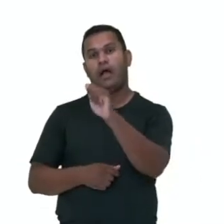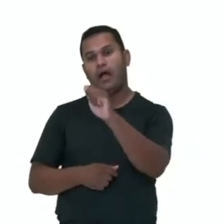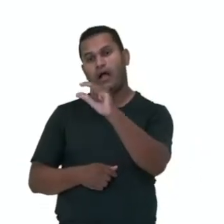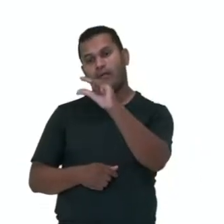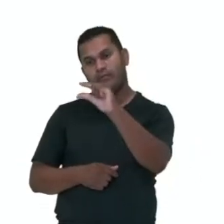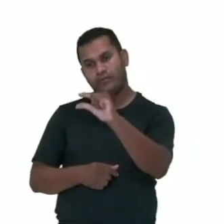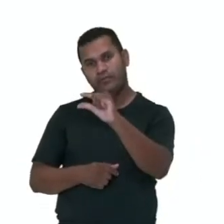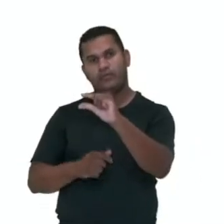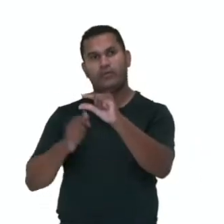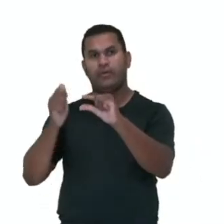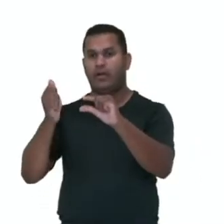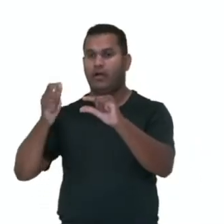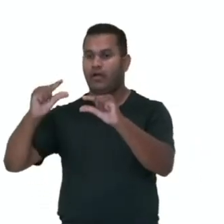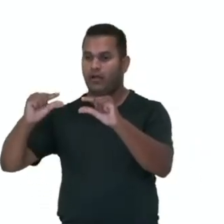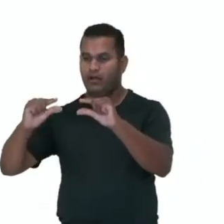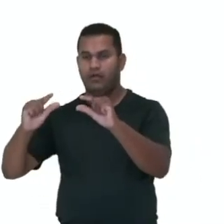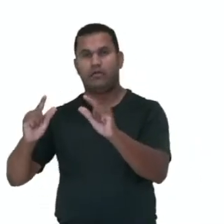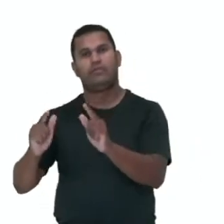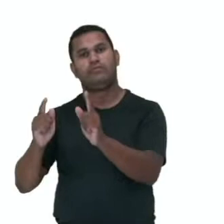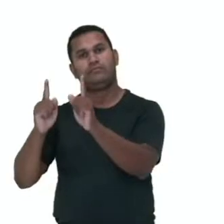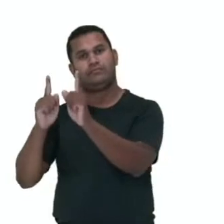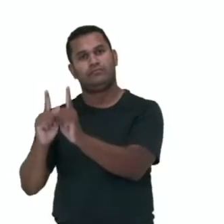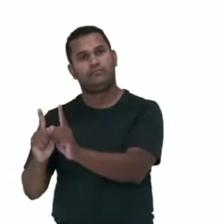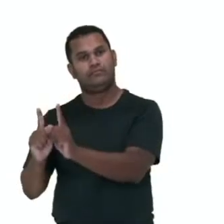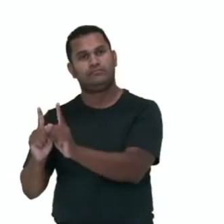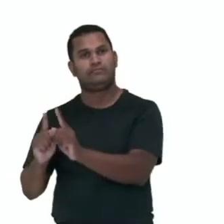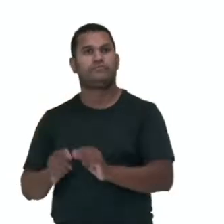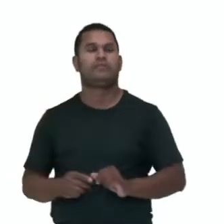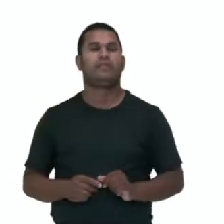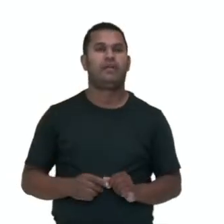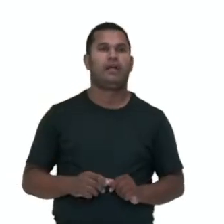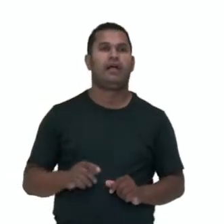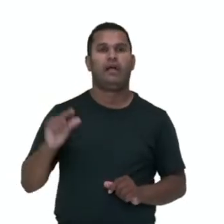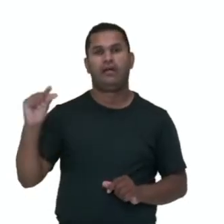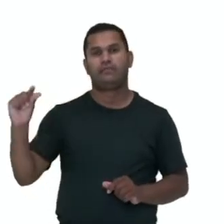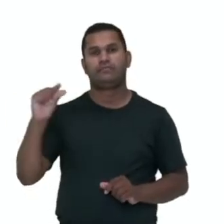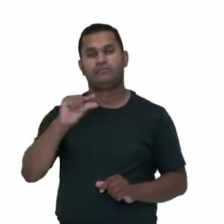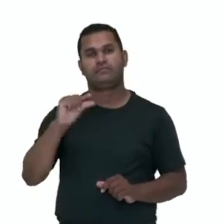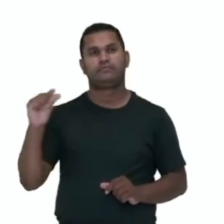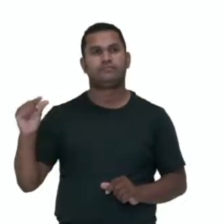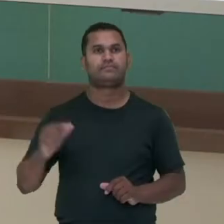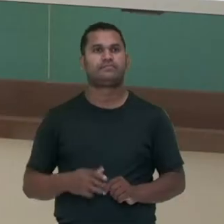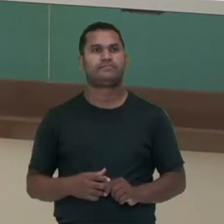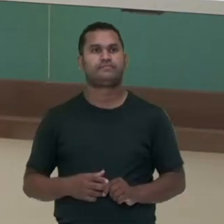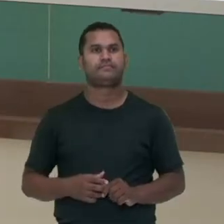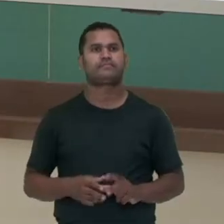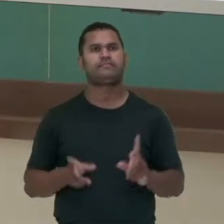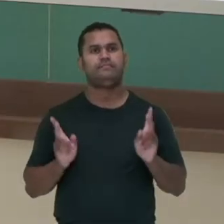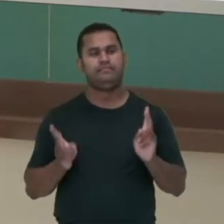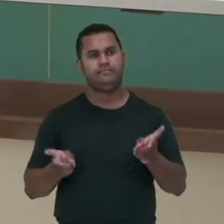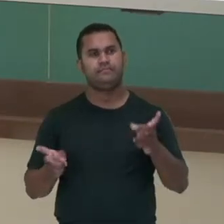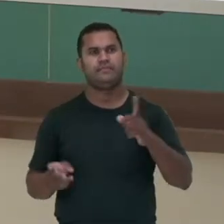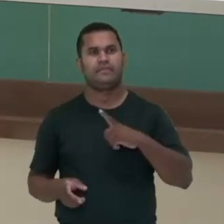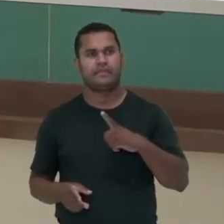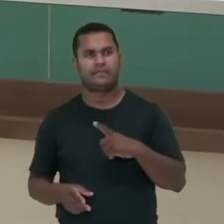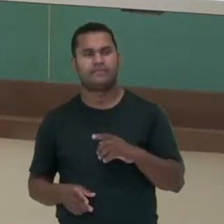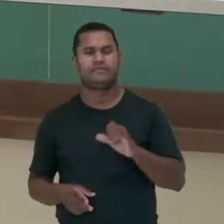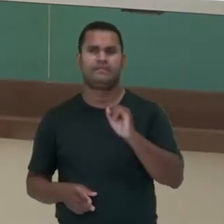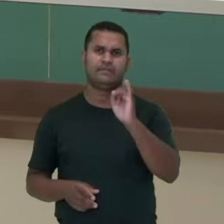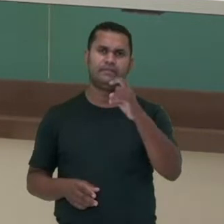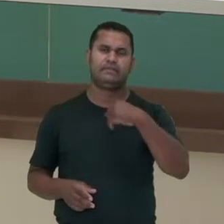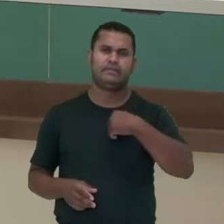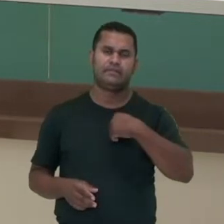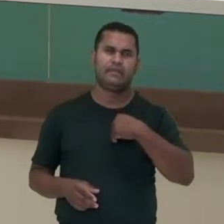dois As minúsculos ali, os azinhos, né? Quando você tem uma situação em que